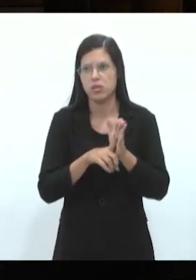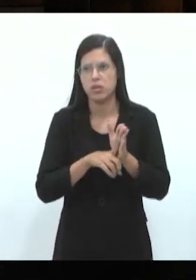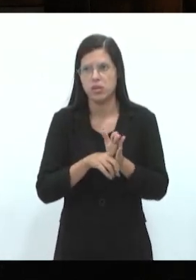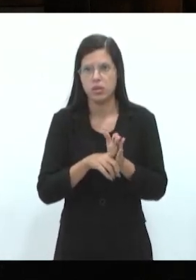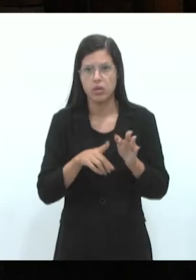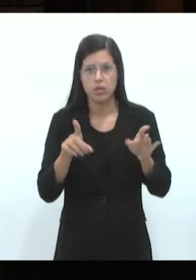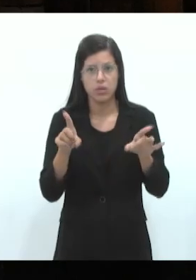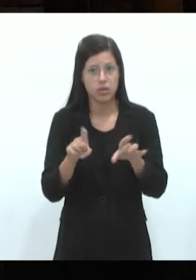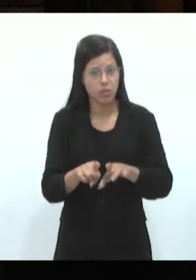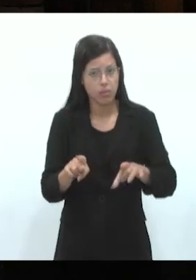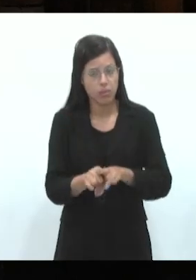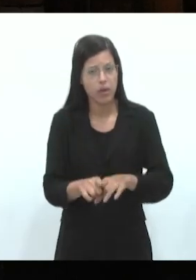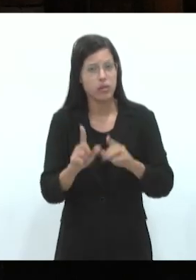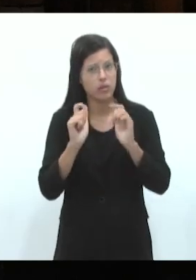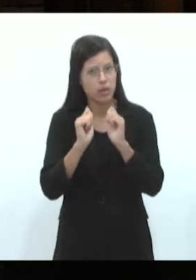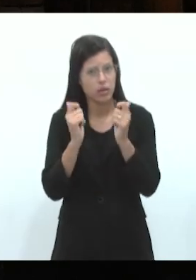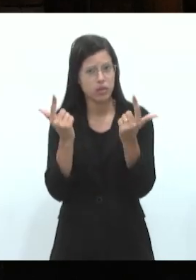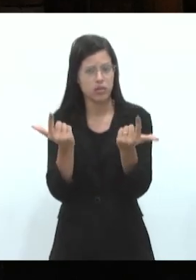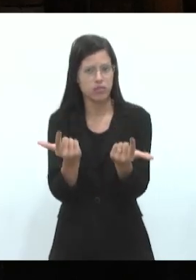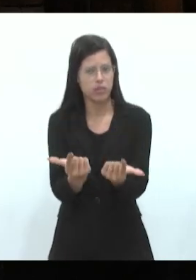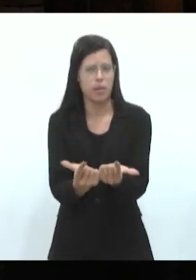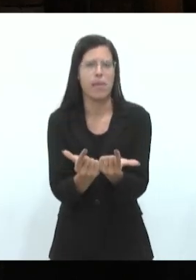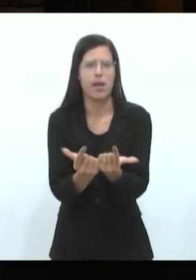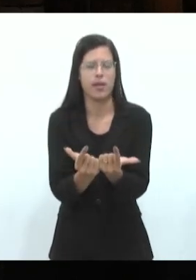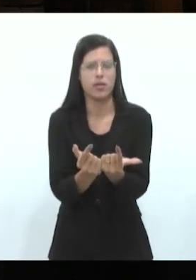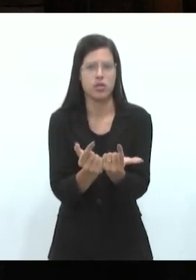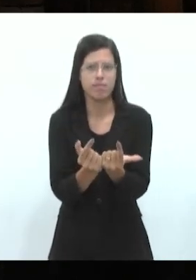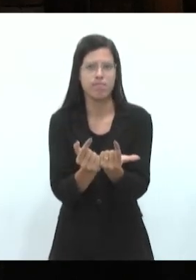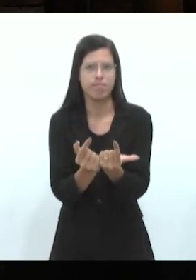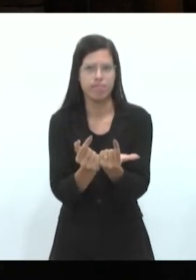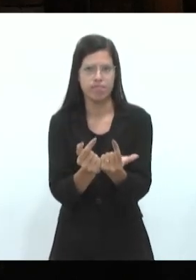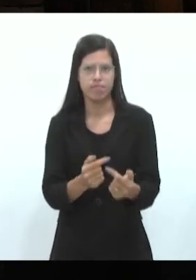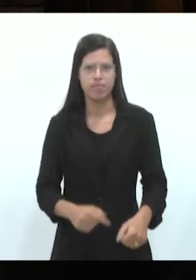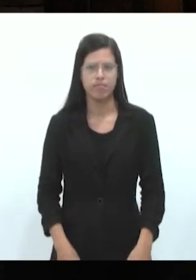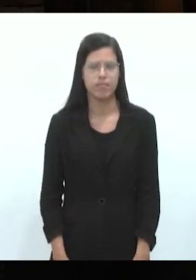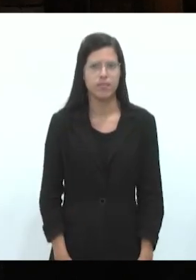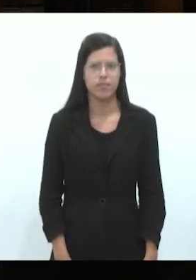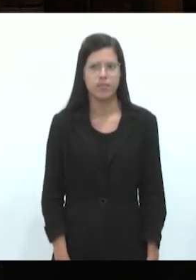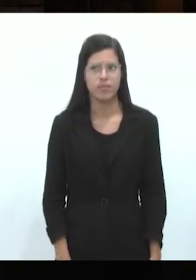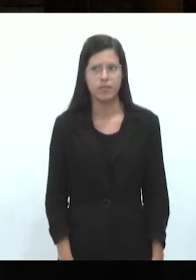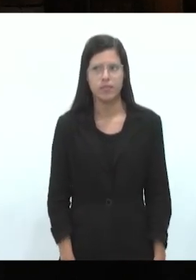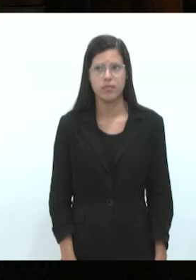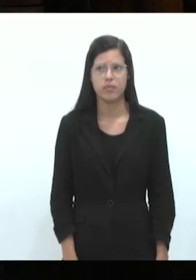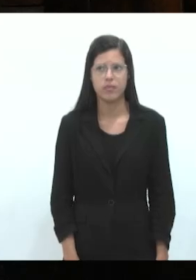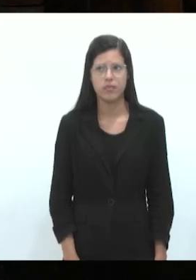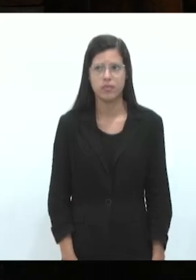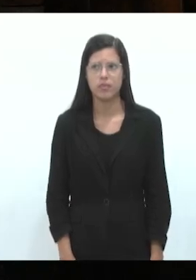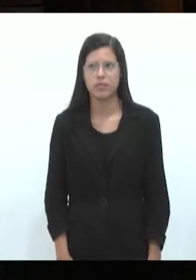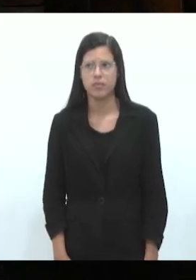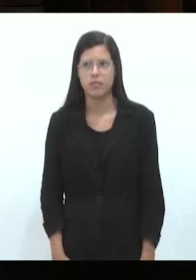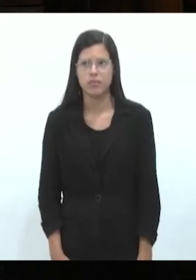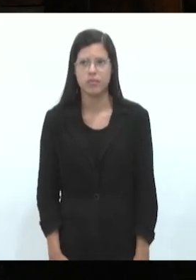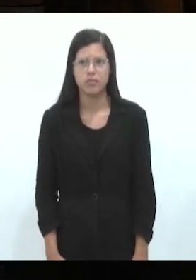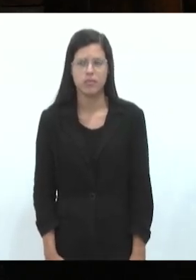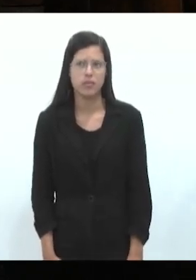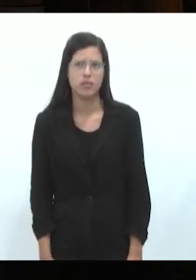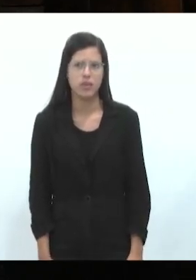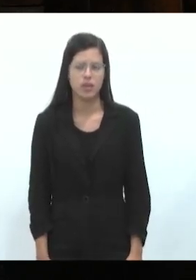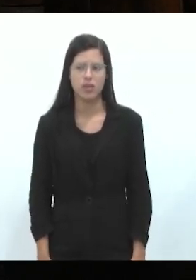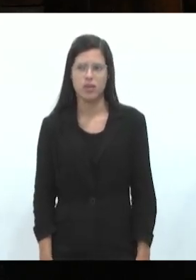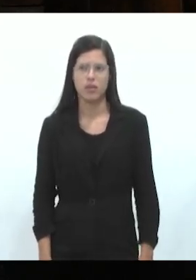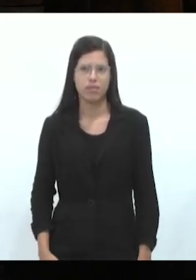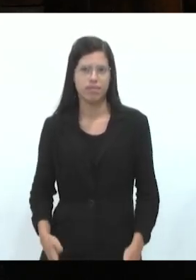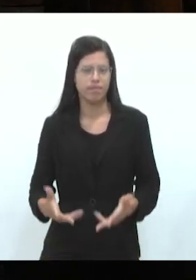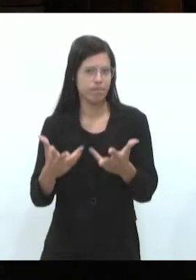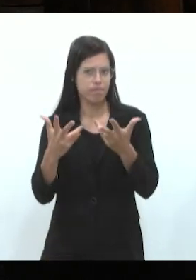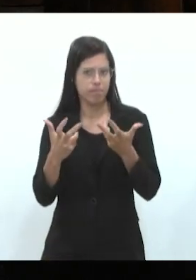dos parlamentos. Inclusive dos parlamentos. E o que nós estamos vendo exatamente nesse